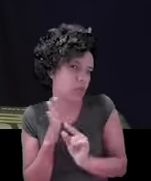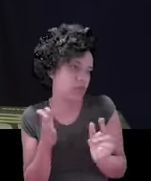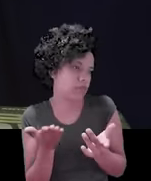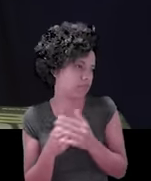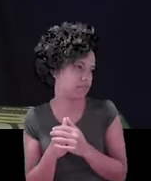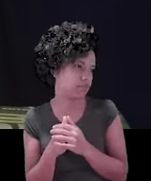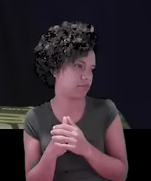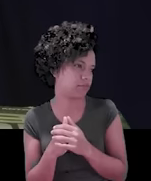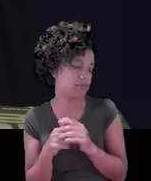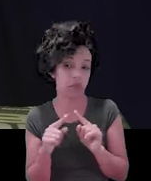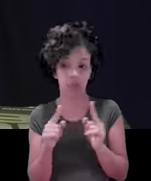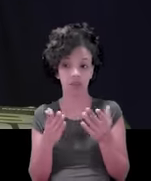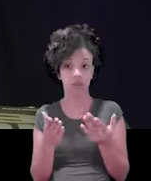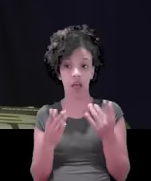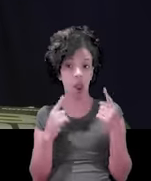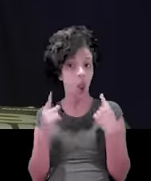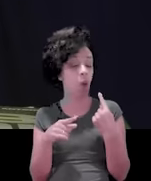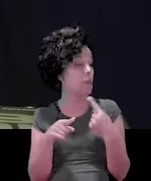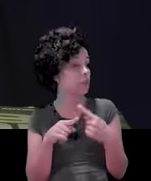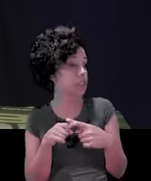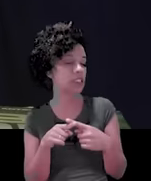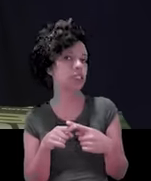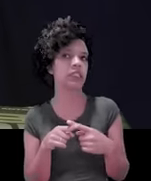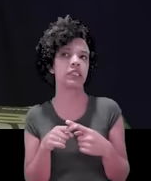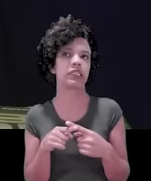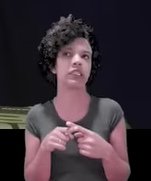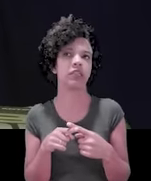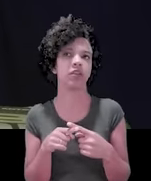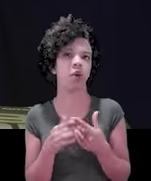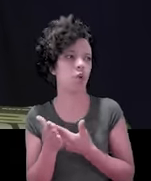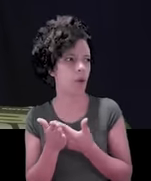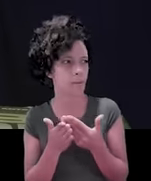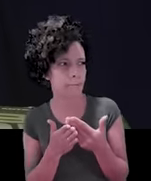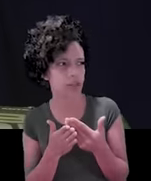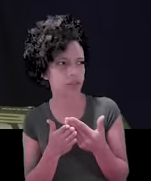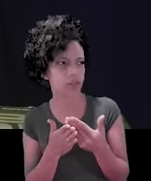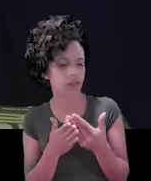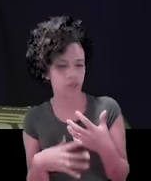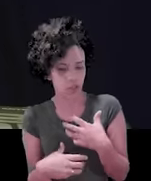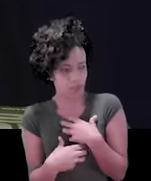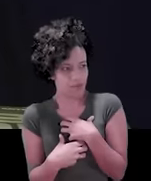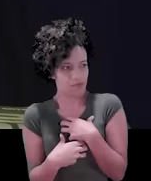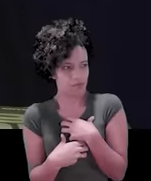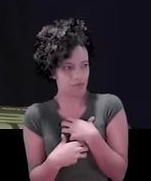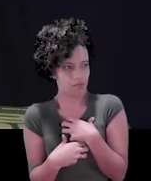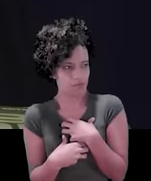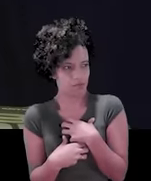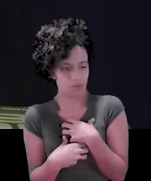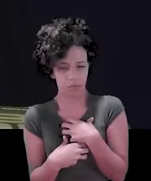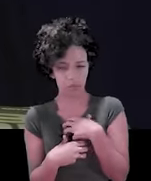o cara e é muito louco por quê e eu fui começando a se tomado e